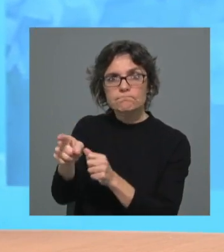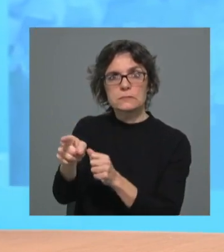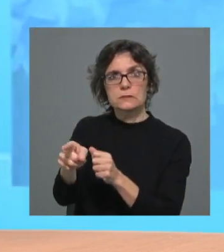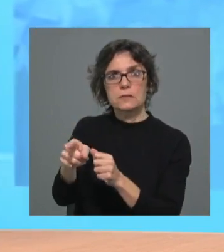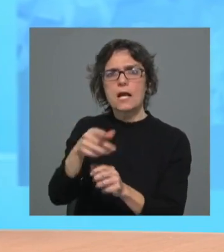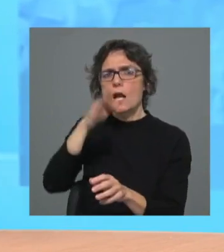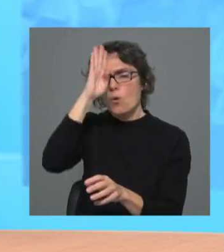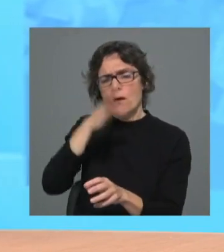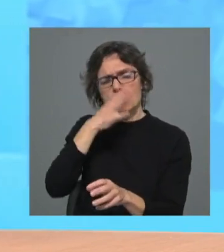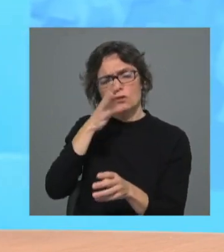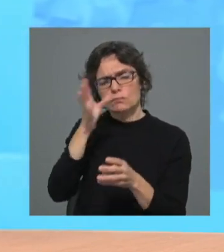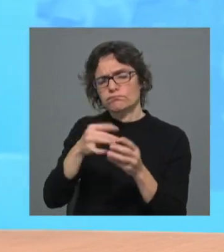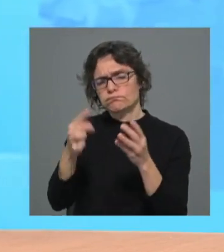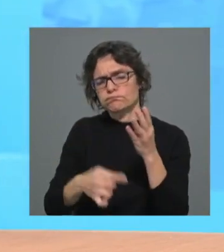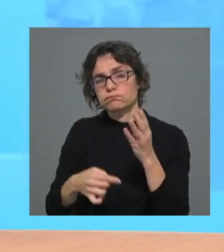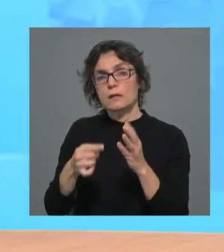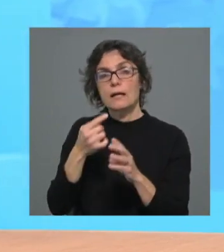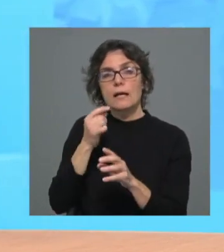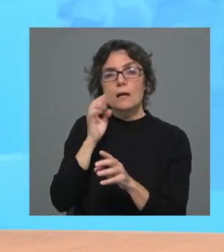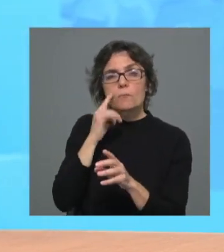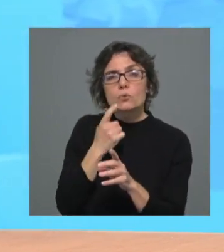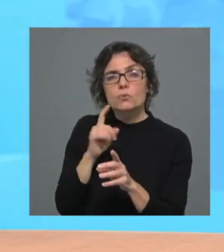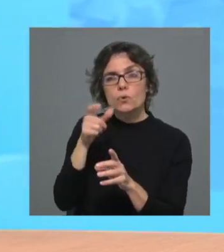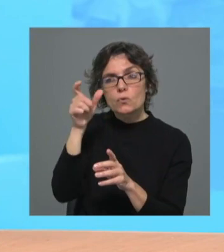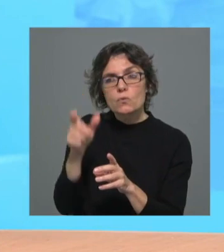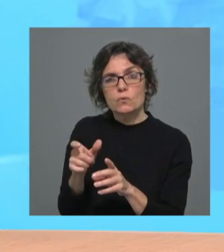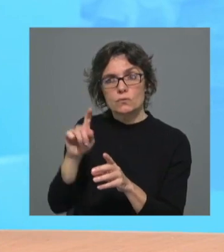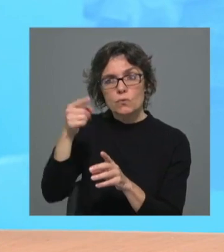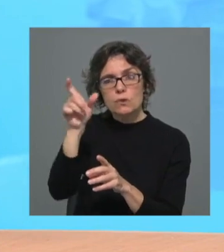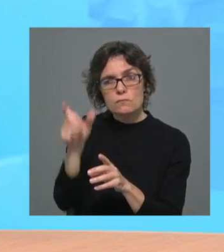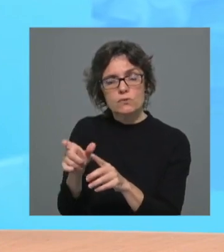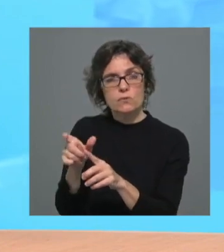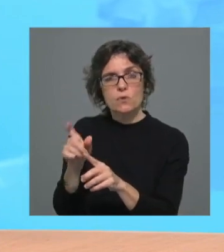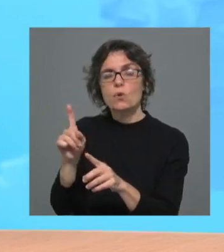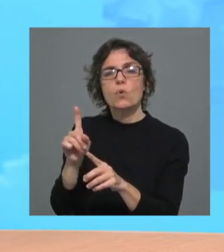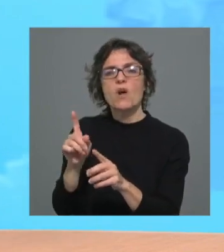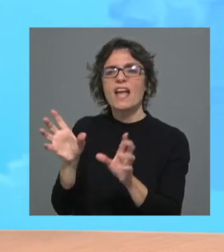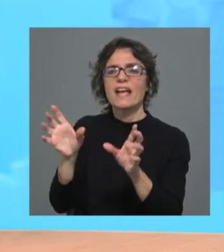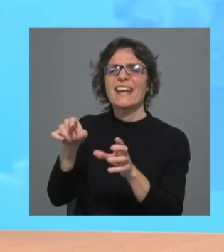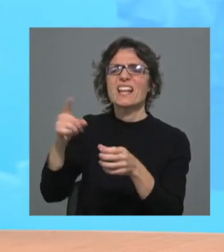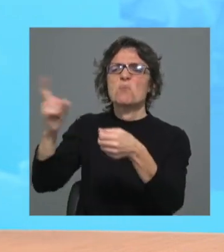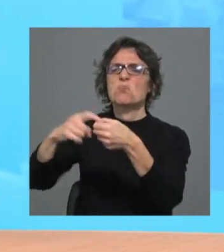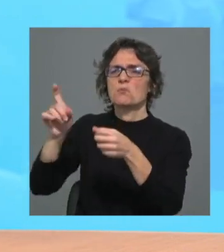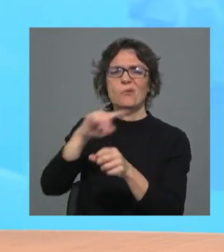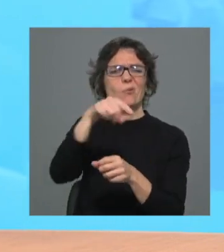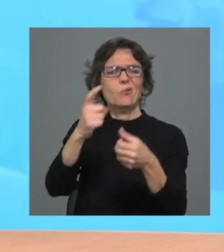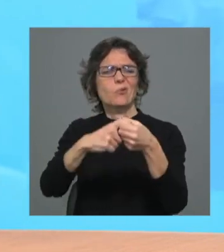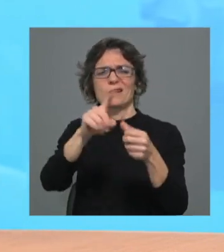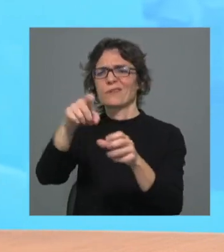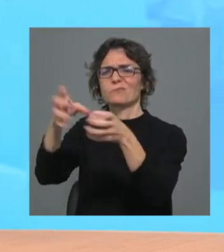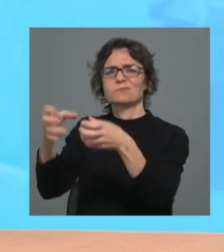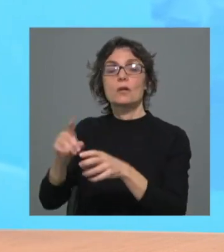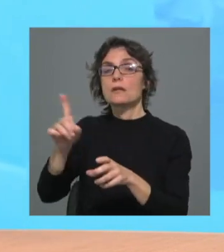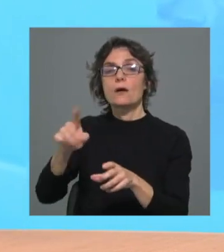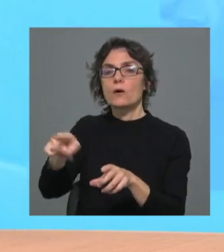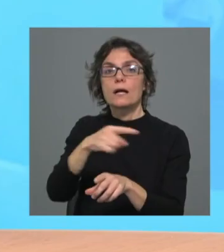repetido insistentemente, reconheçam no outro, não um membro da tribo X ou Y, mas um irmão e uma irmã